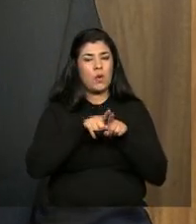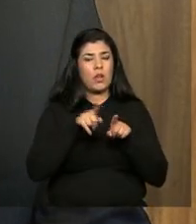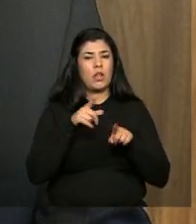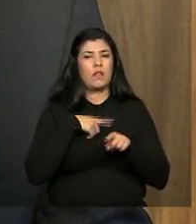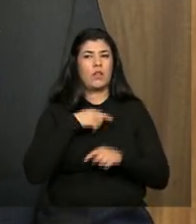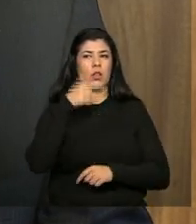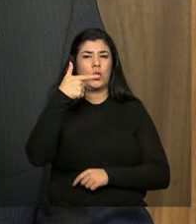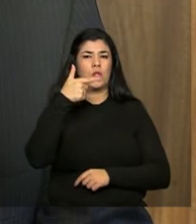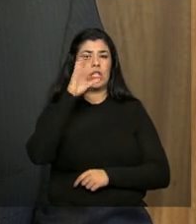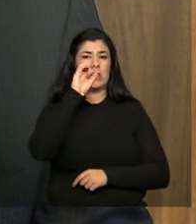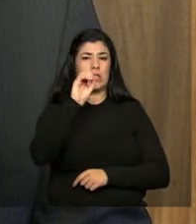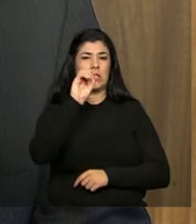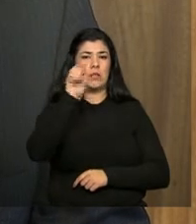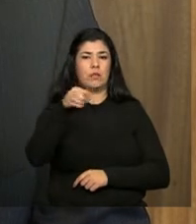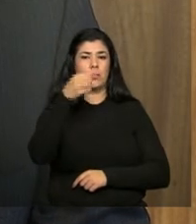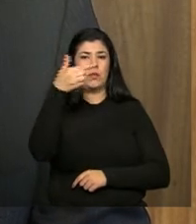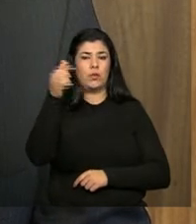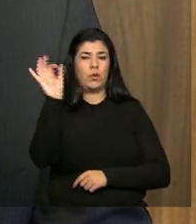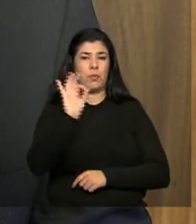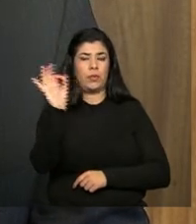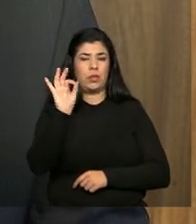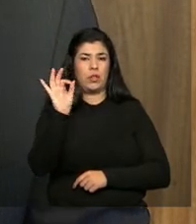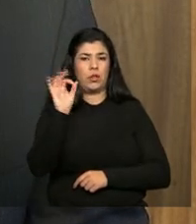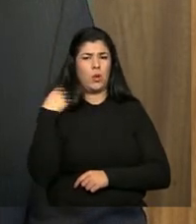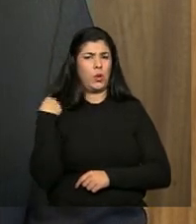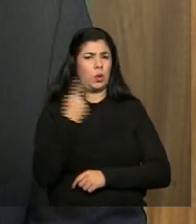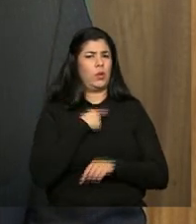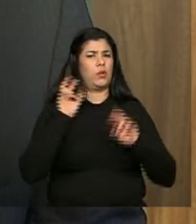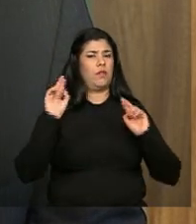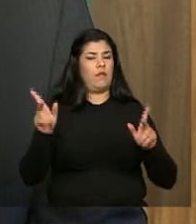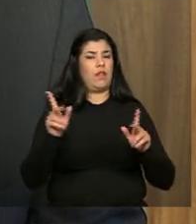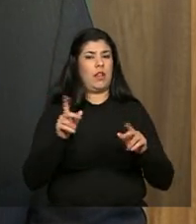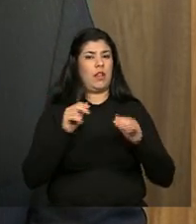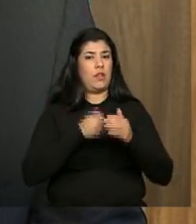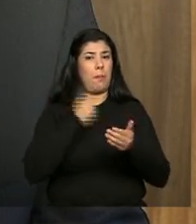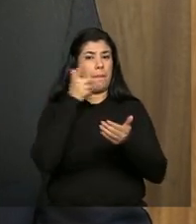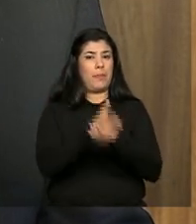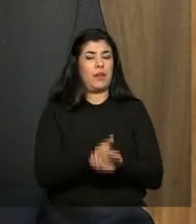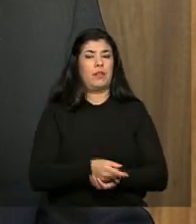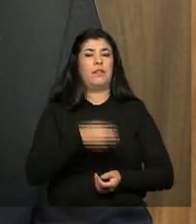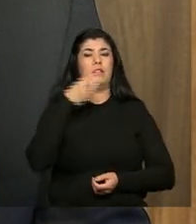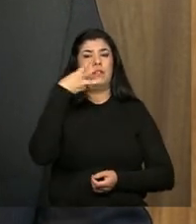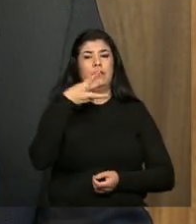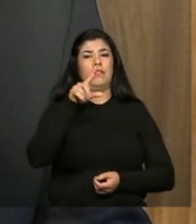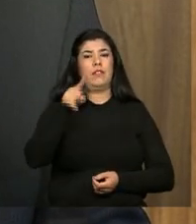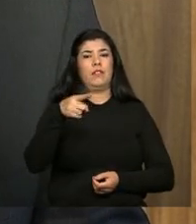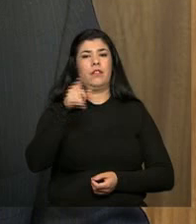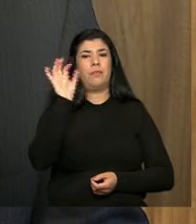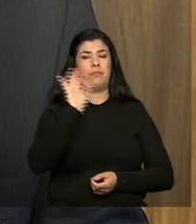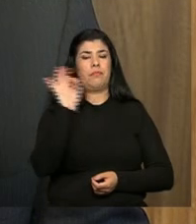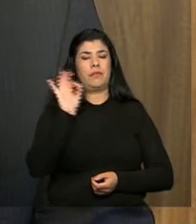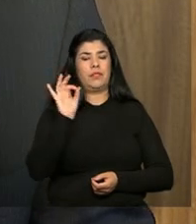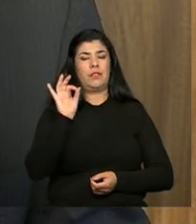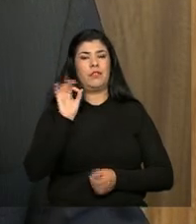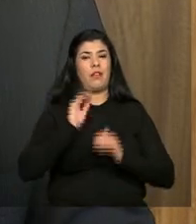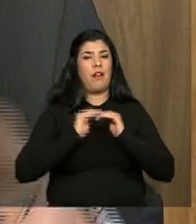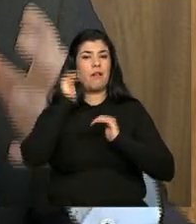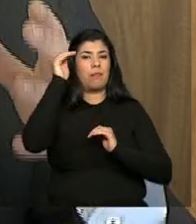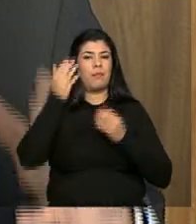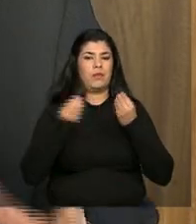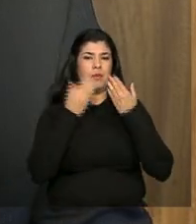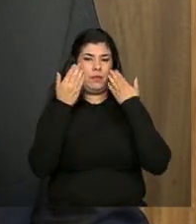0,12% nós gastamos três por cento do PIB a mais em pensão por morte